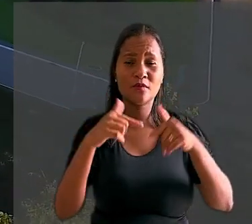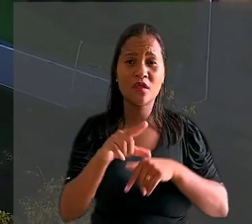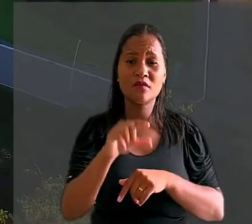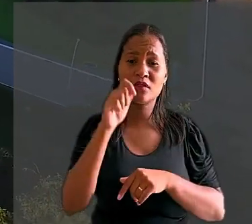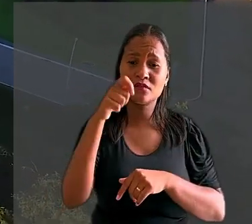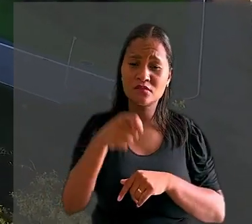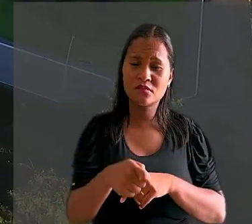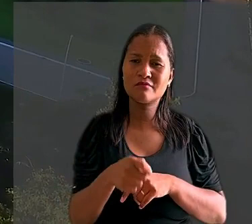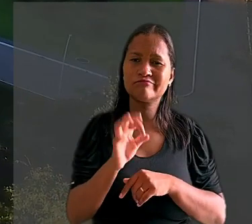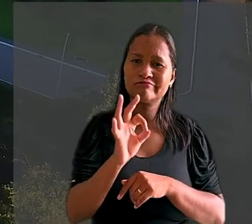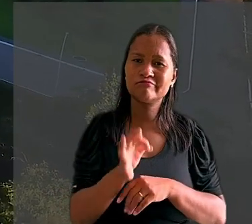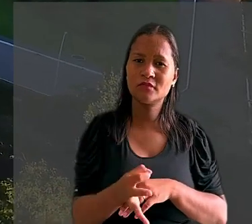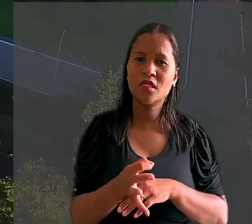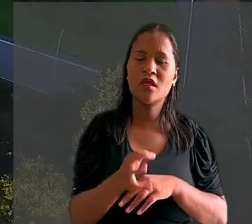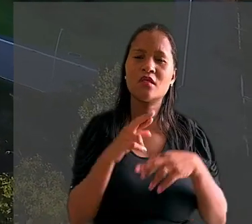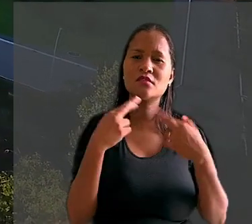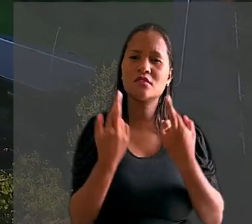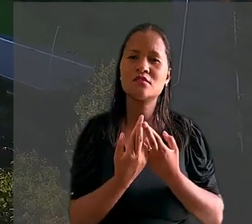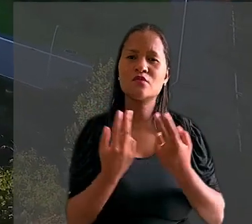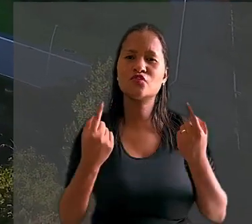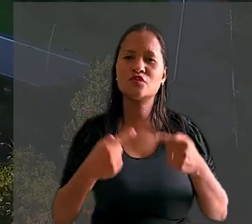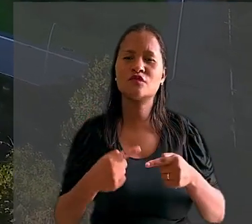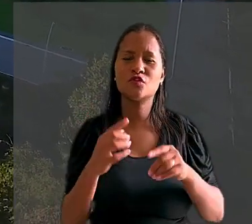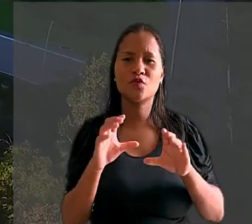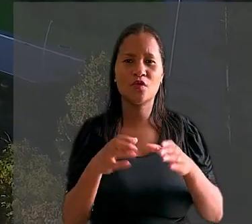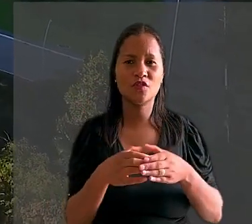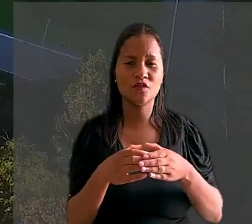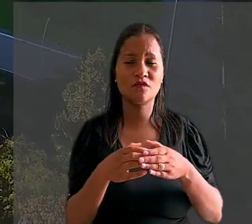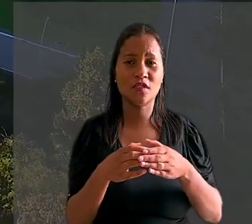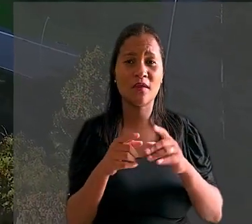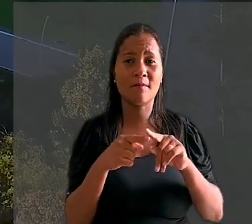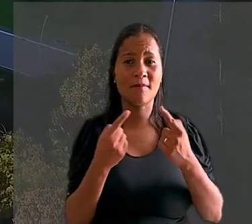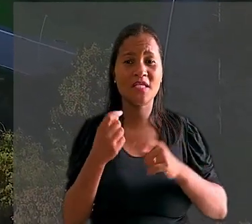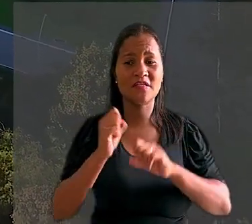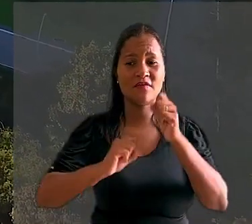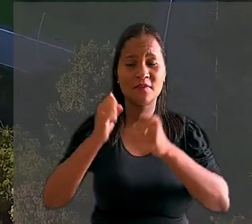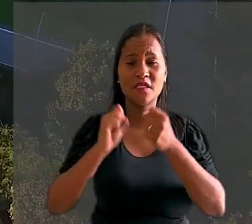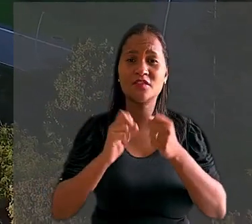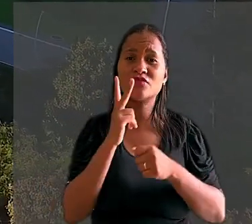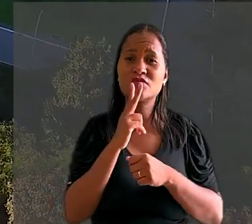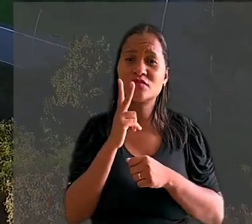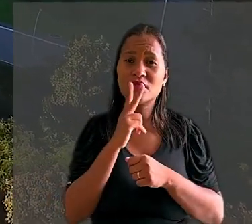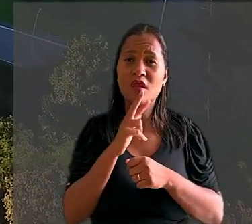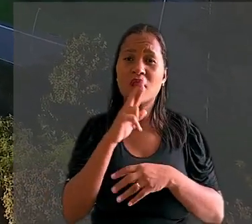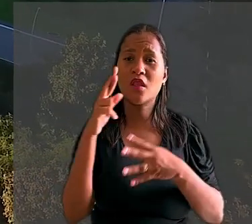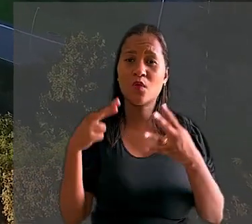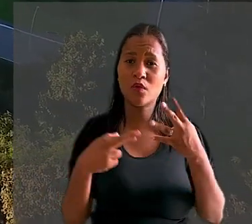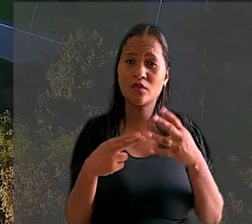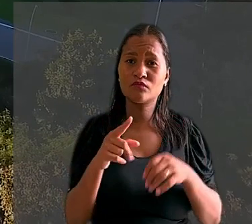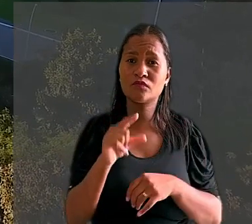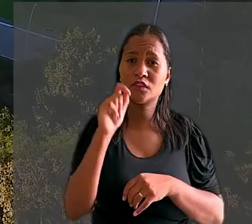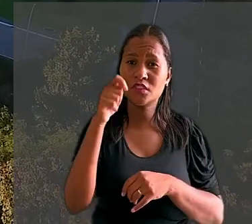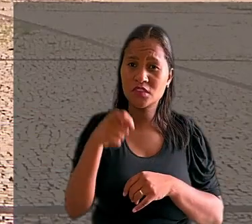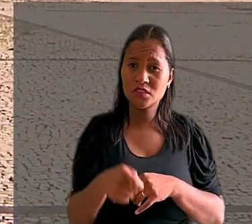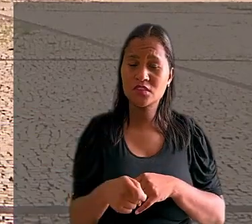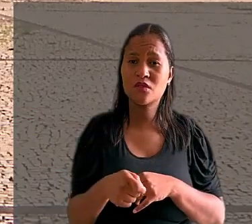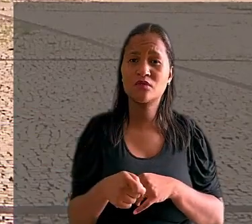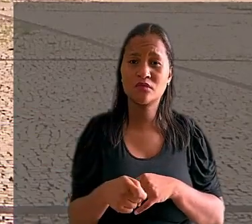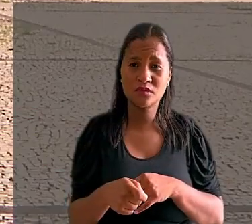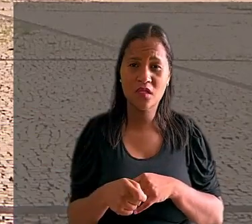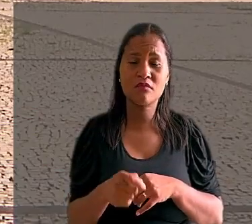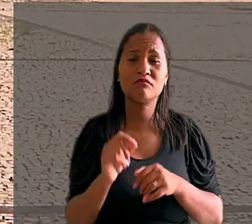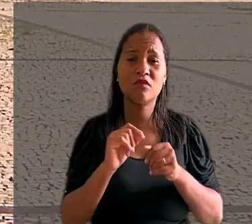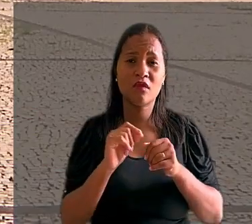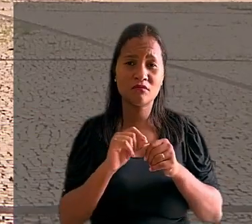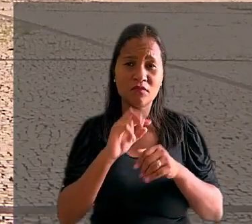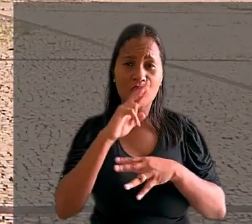foi inicialmente confirmada pela seção de dissídios coletivos. Mas a fabricante de cigarros recorreu da decisão e